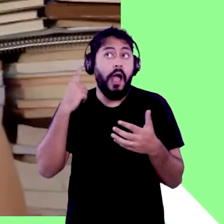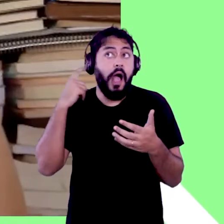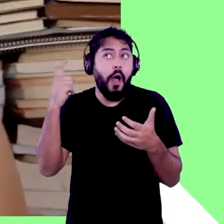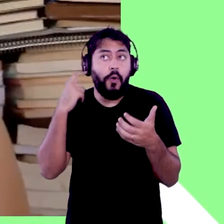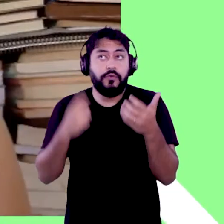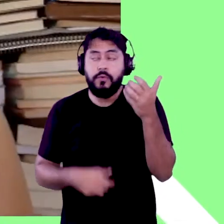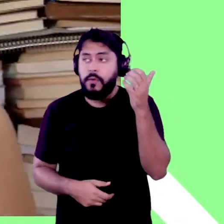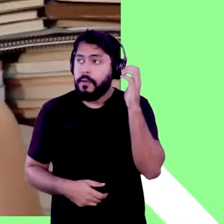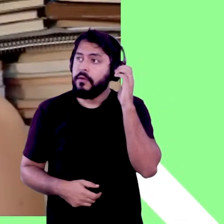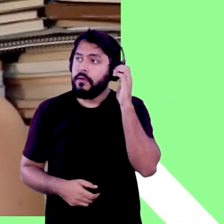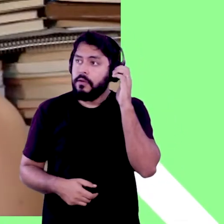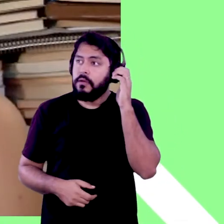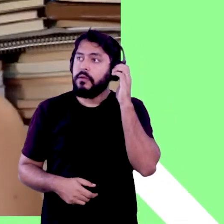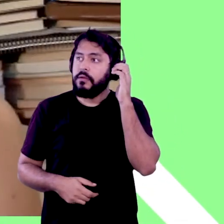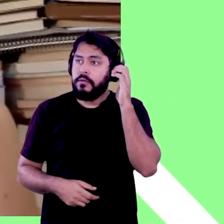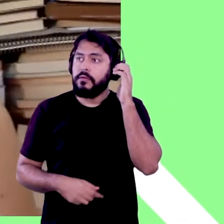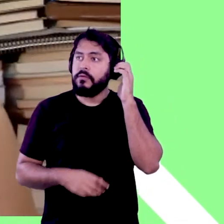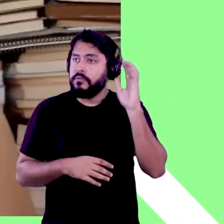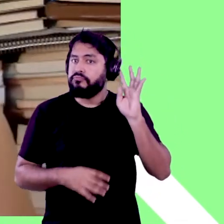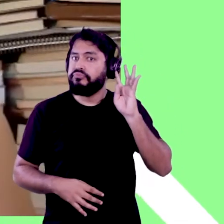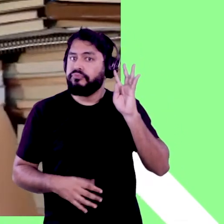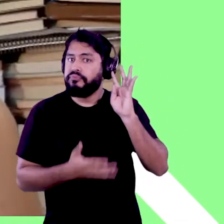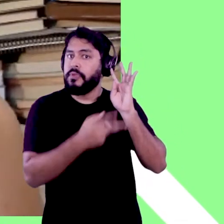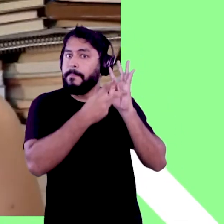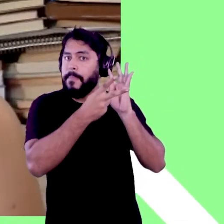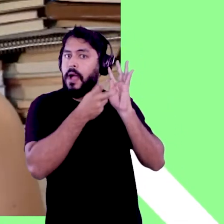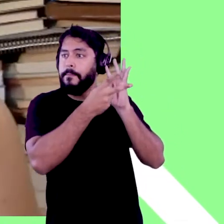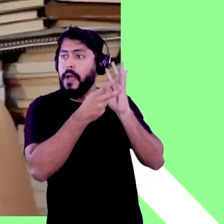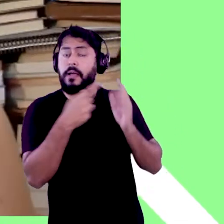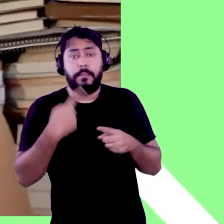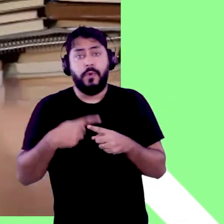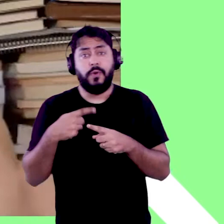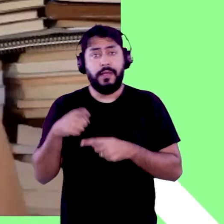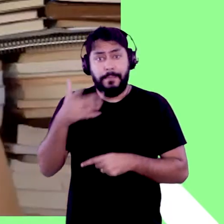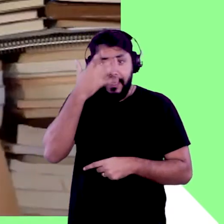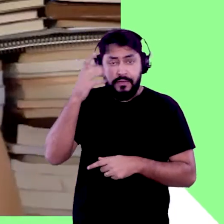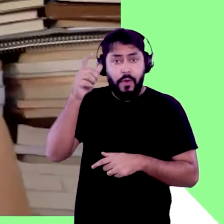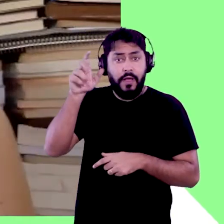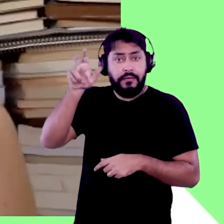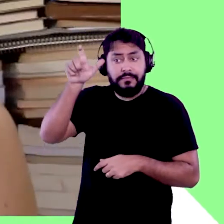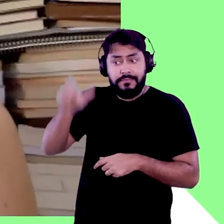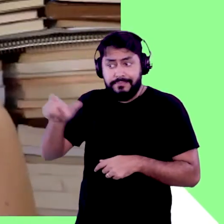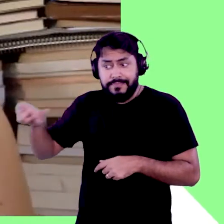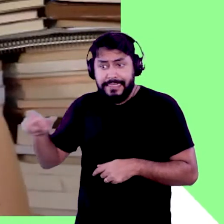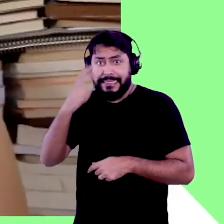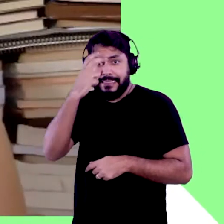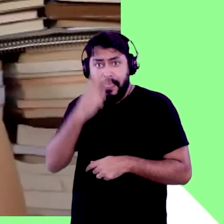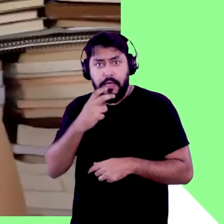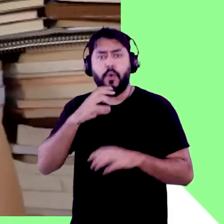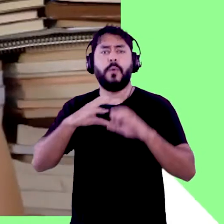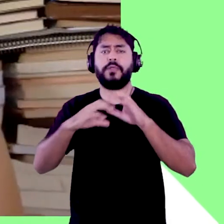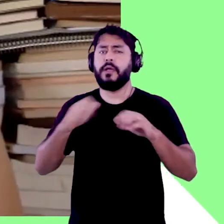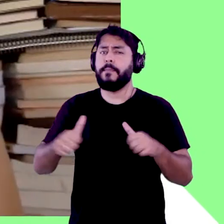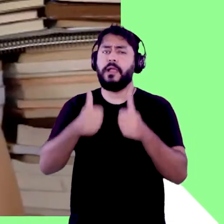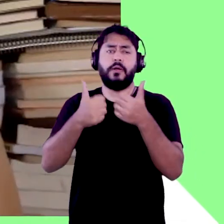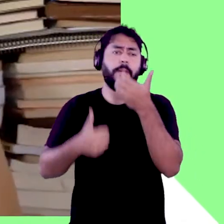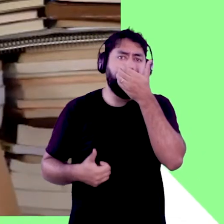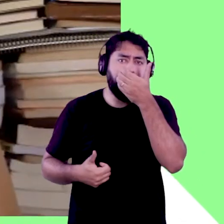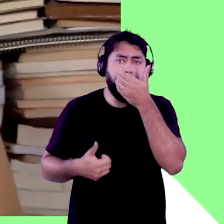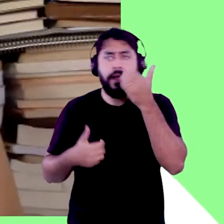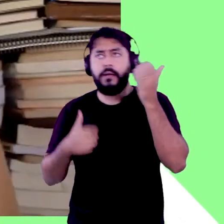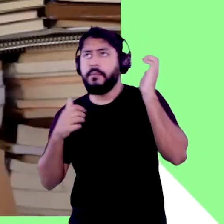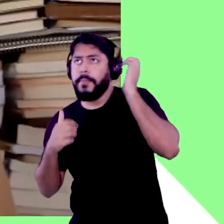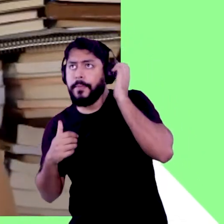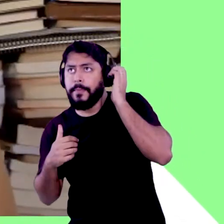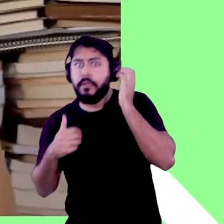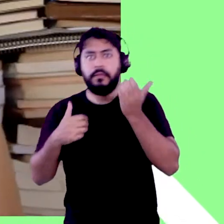para pessoas cegas, que elas se comunicam de uma forma melhor, e ela amplia, é um recurso que é ampliado para muitas